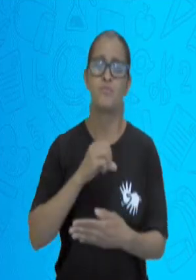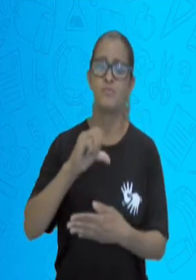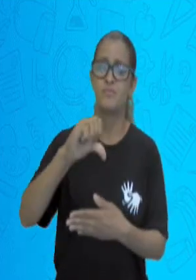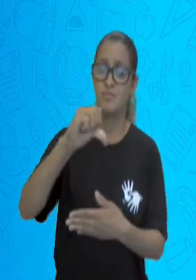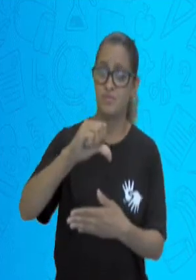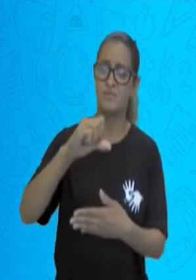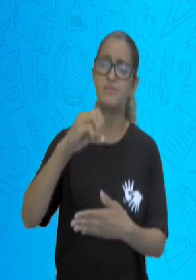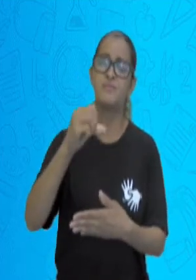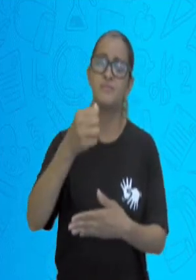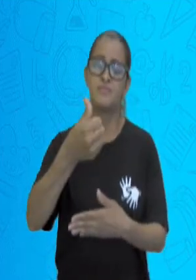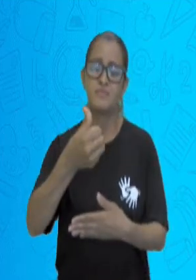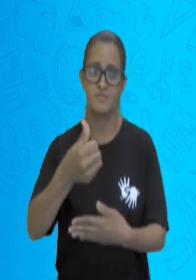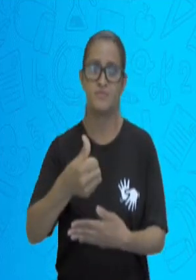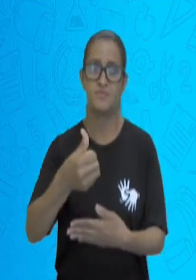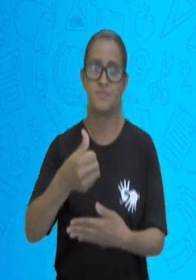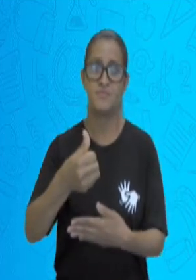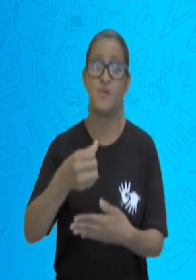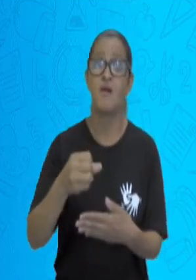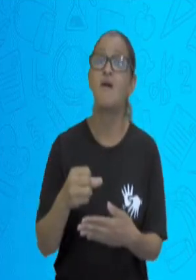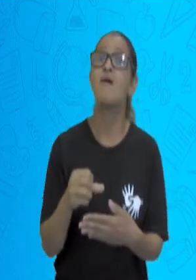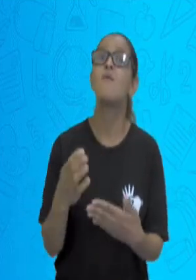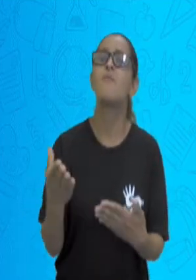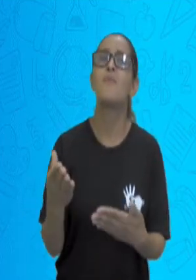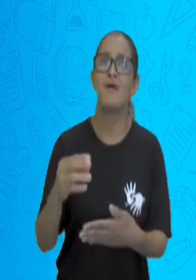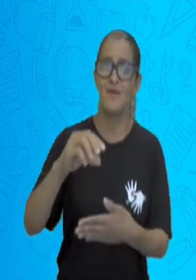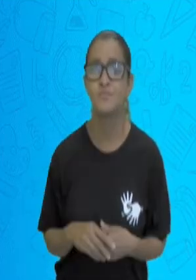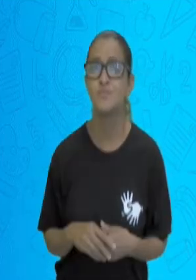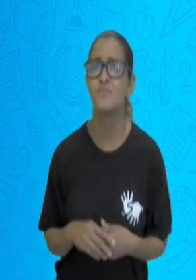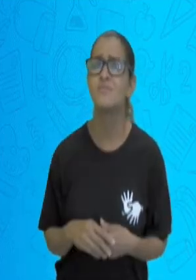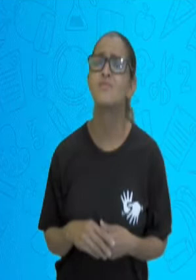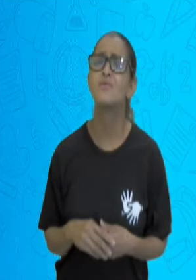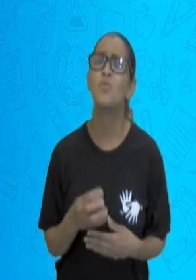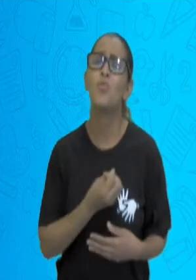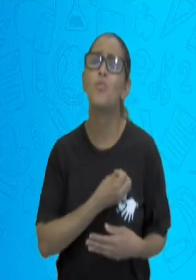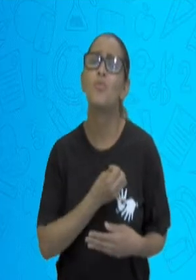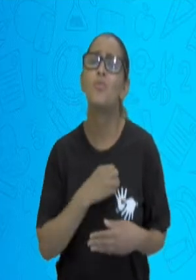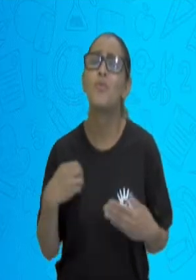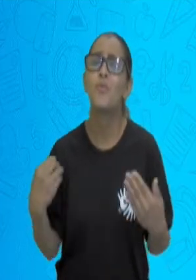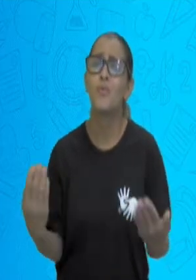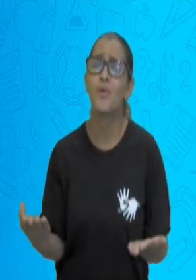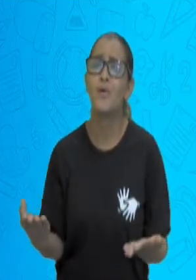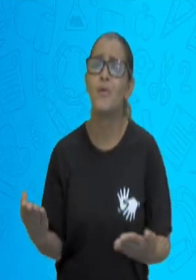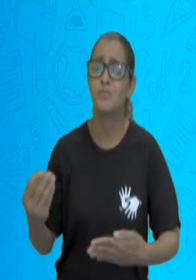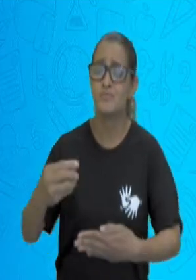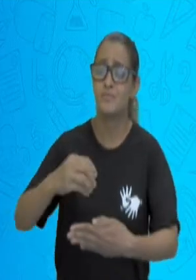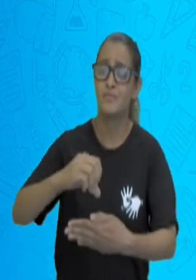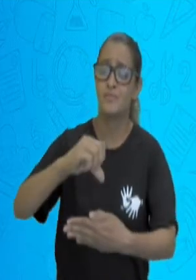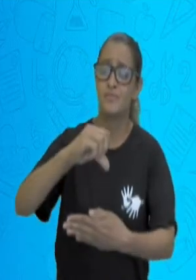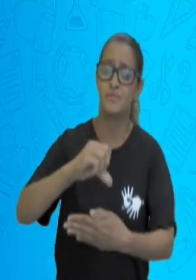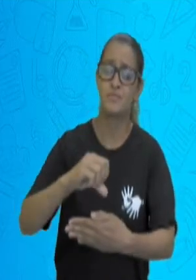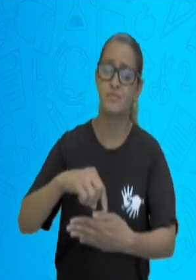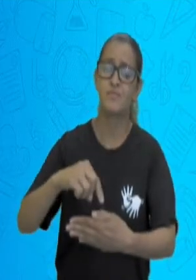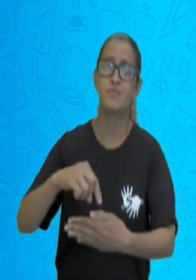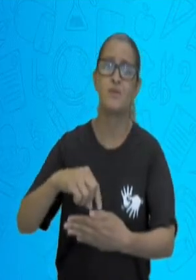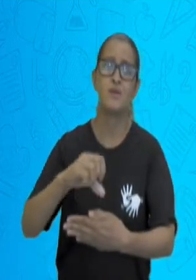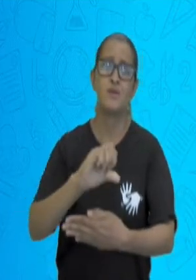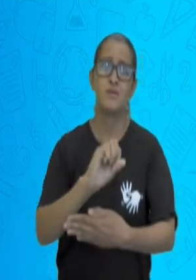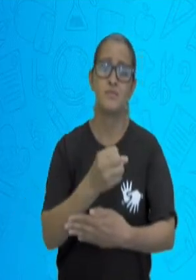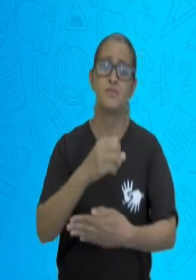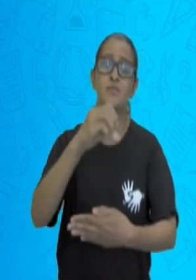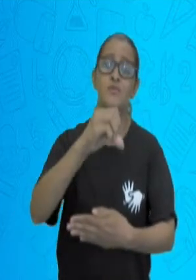É o número 97. E qual é o número que vem depois do